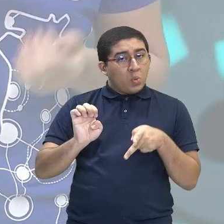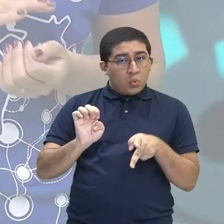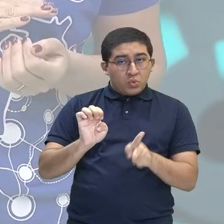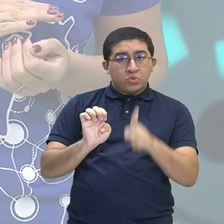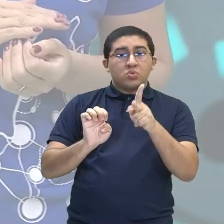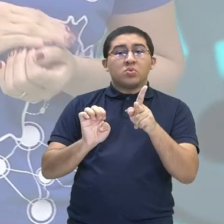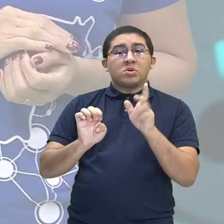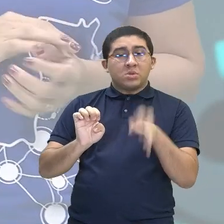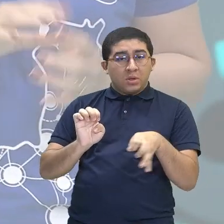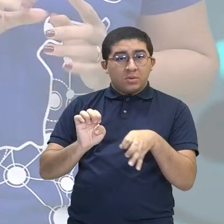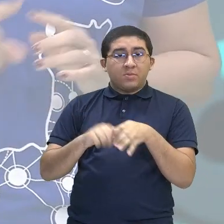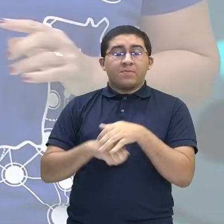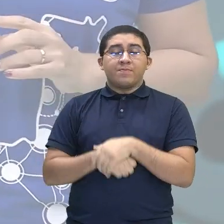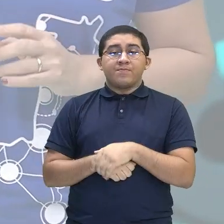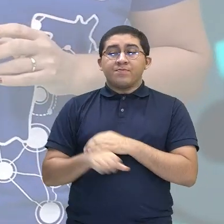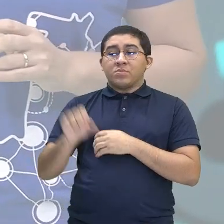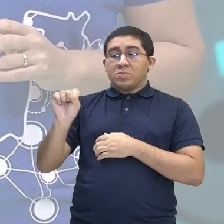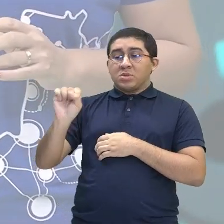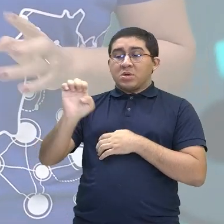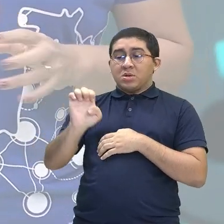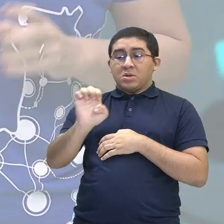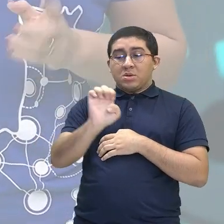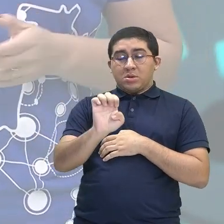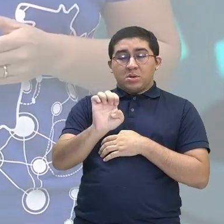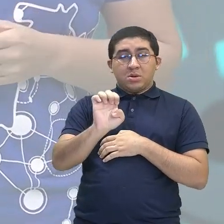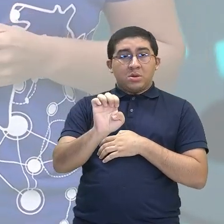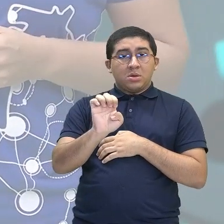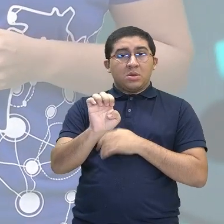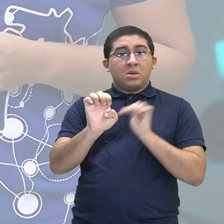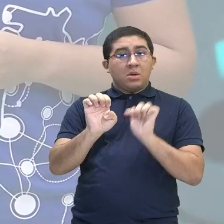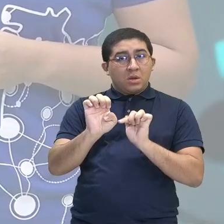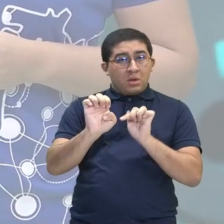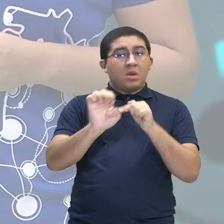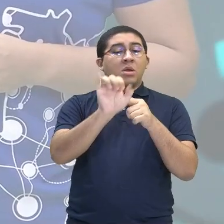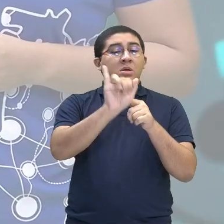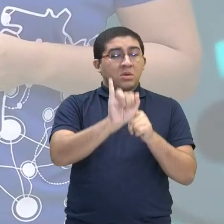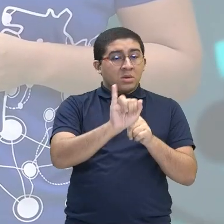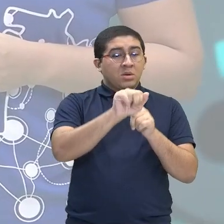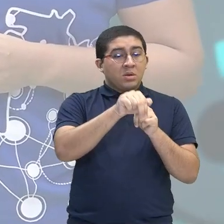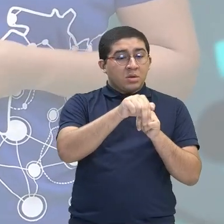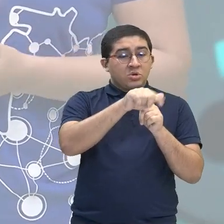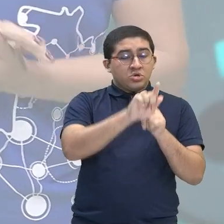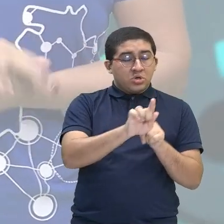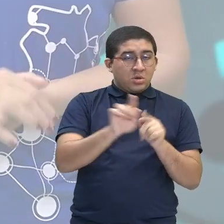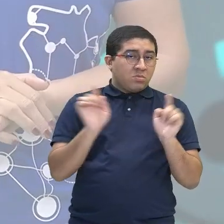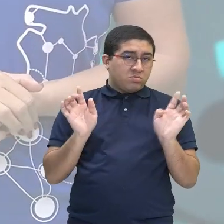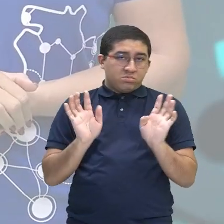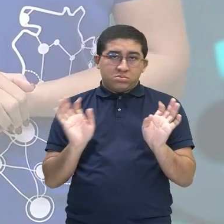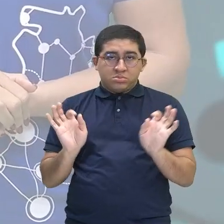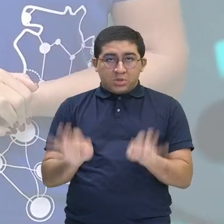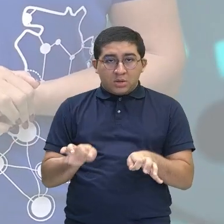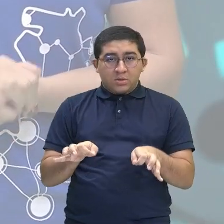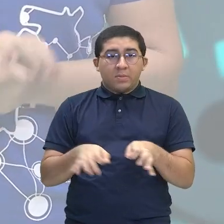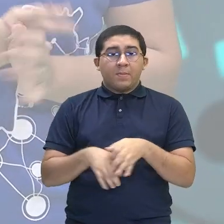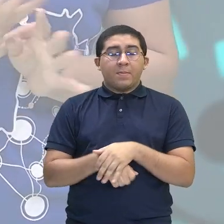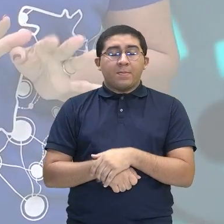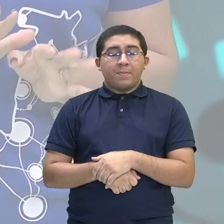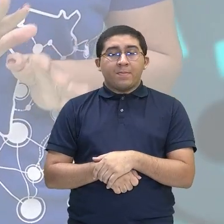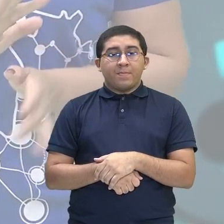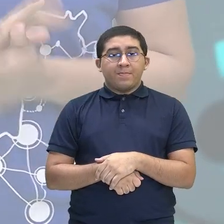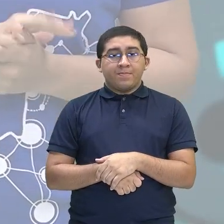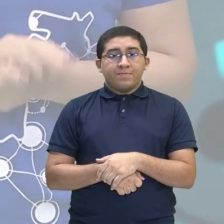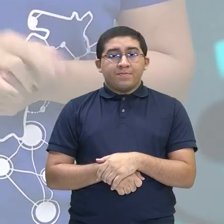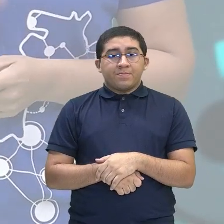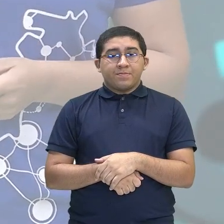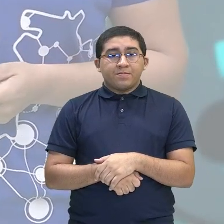A regra anterior é só se acabar em um E. Se forem dois, você vai acrescentar apenas o ing, tá? Não